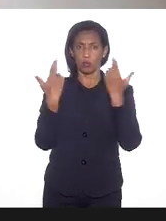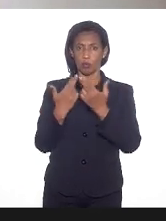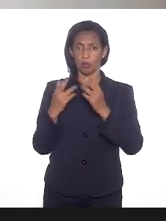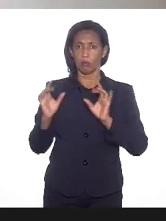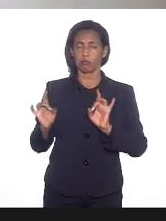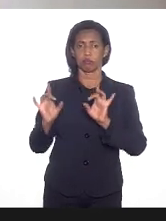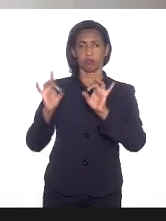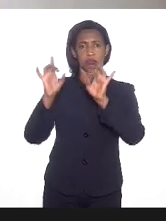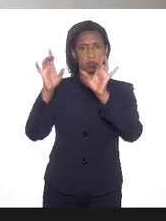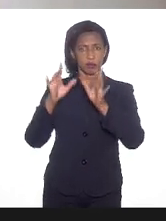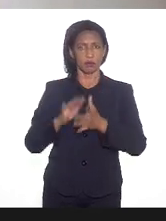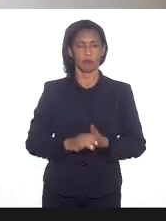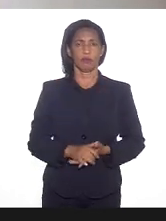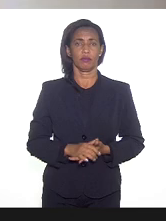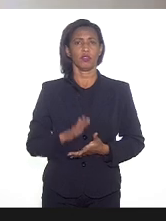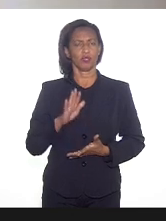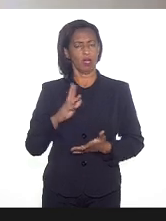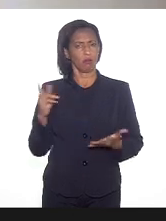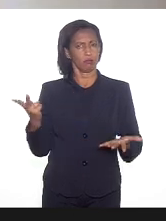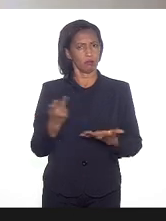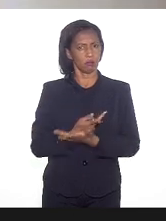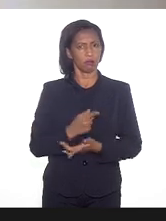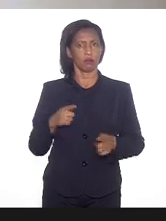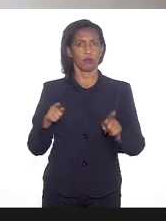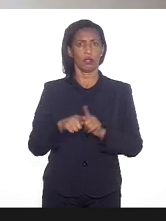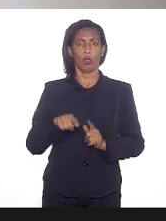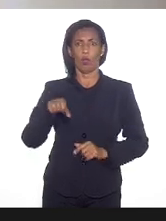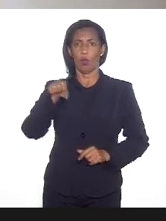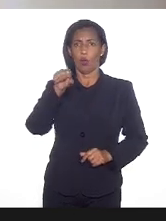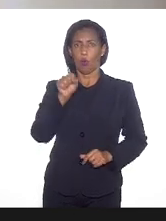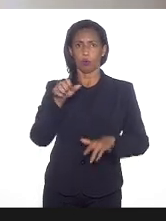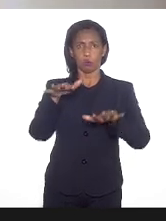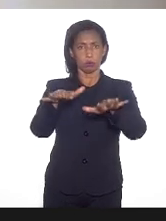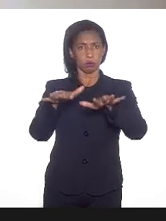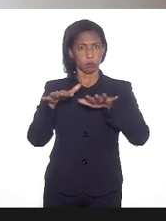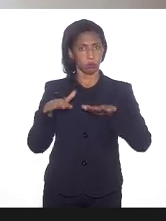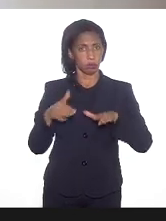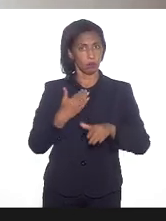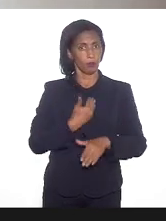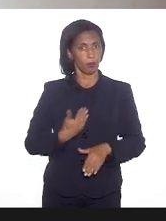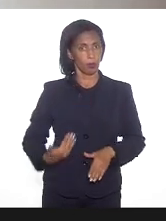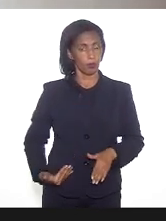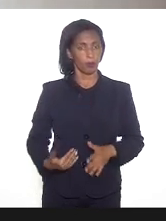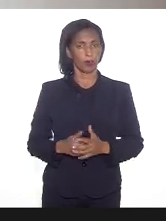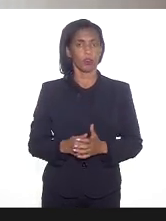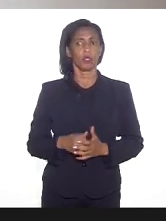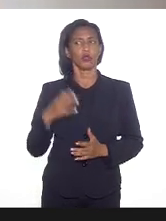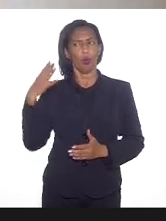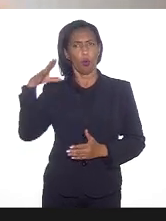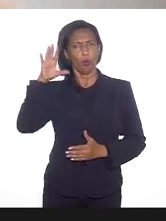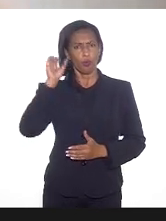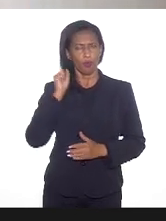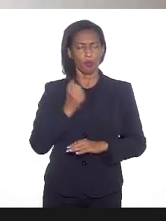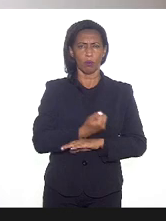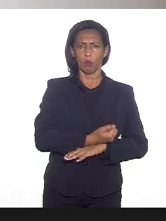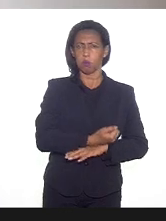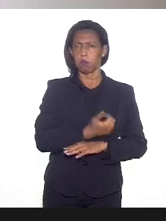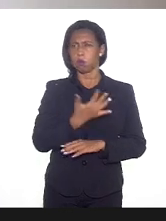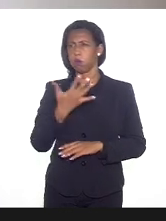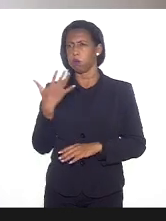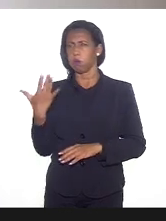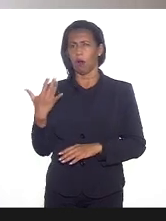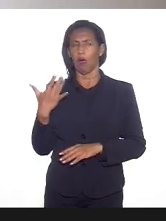e oitivas, realizamos 8 audiências públicas, ouvimos dezenas